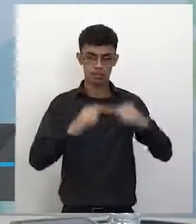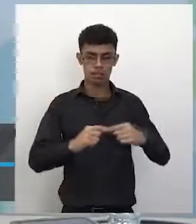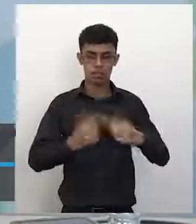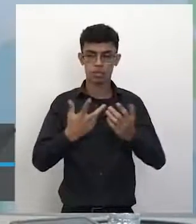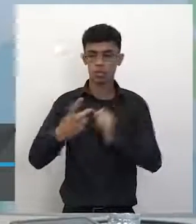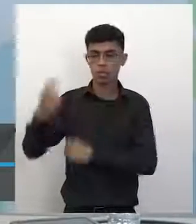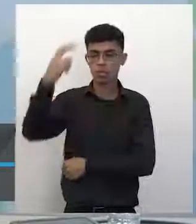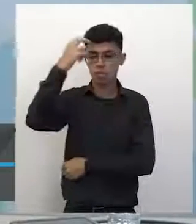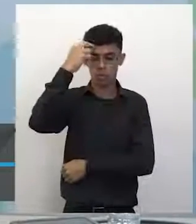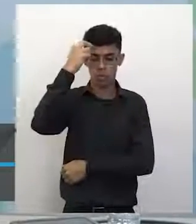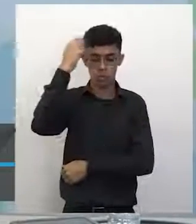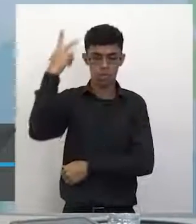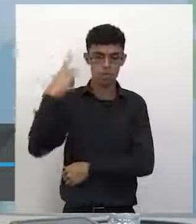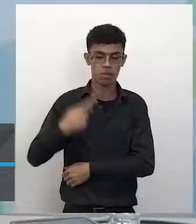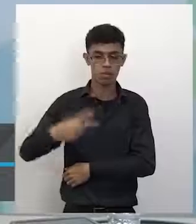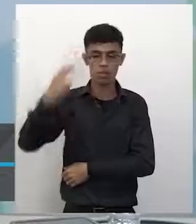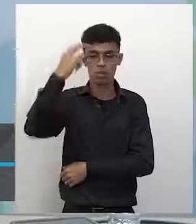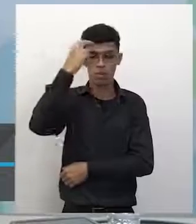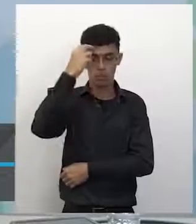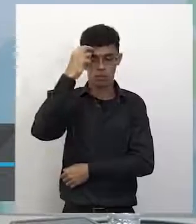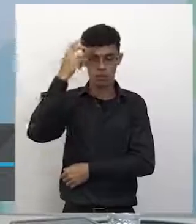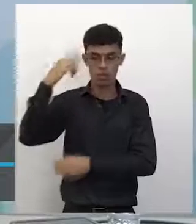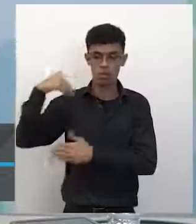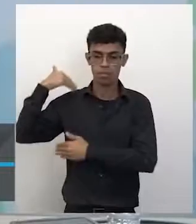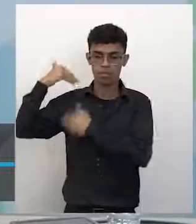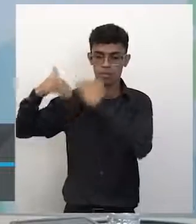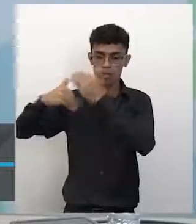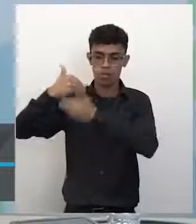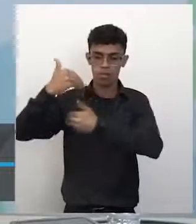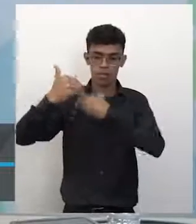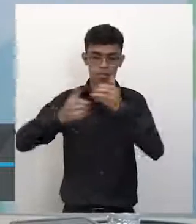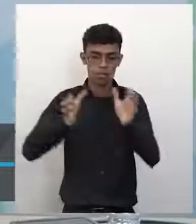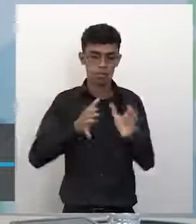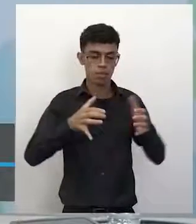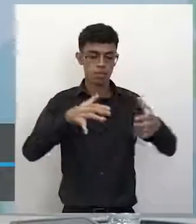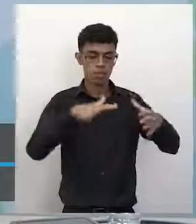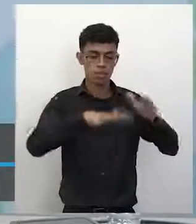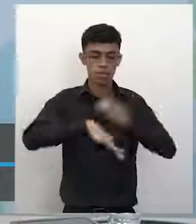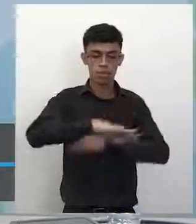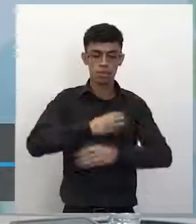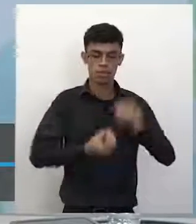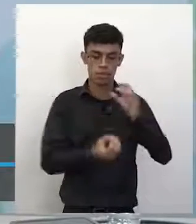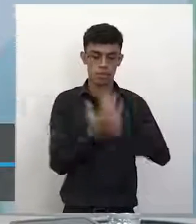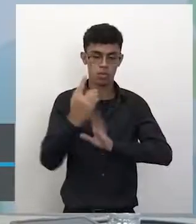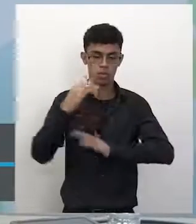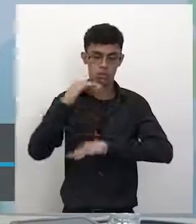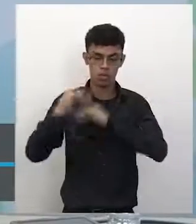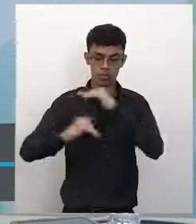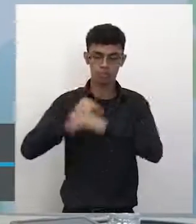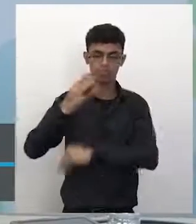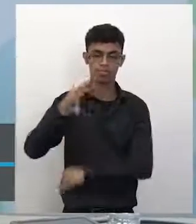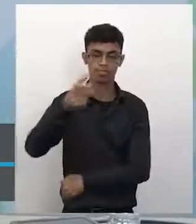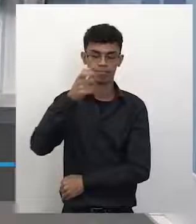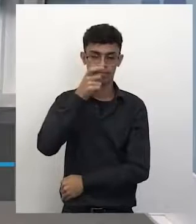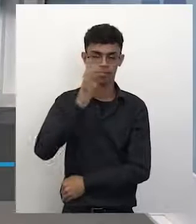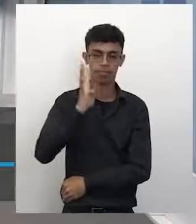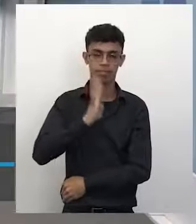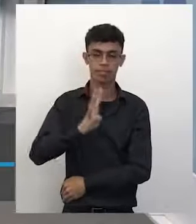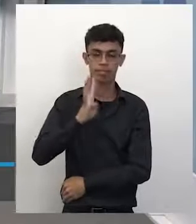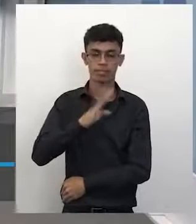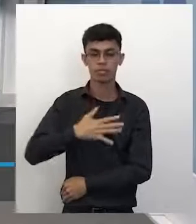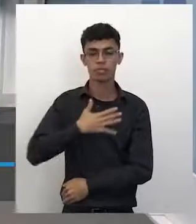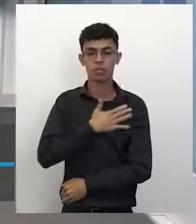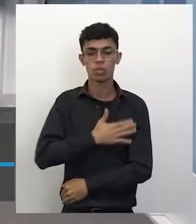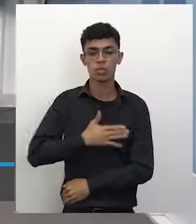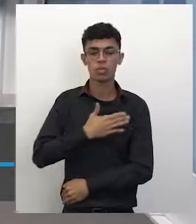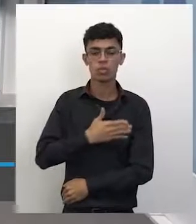da cultura popular, a cultura que vai nascendo da criação coletiva das pessoas, então é um desenvolvimento muito interessante. Bom, o que eu gostei